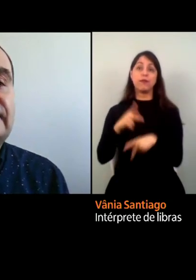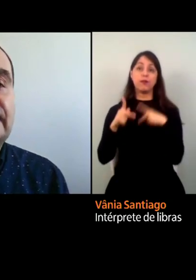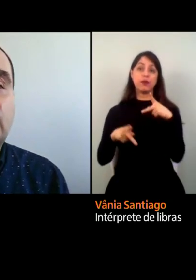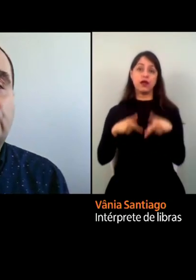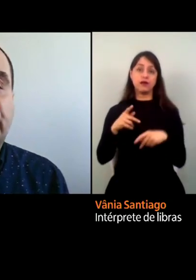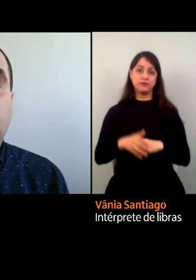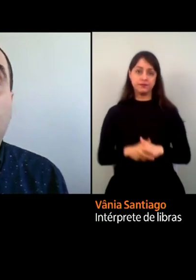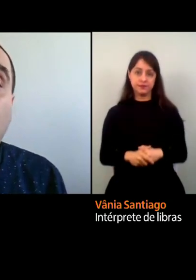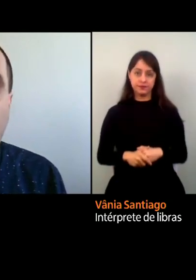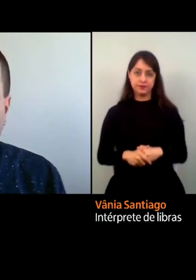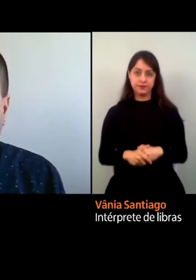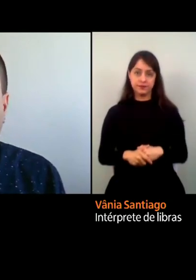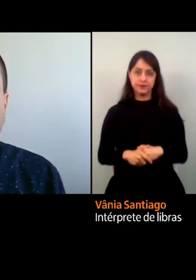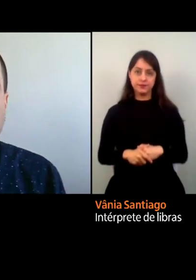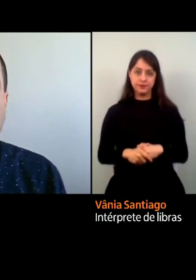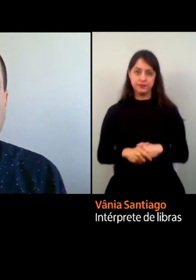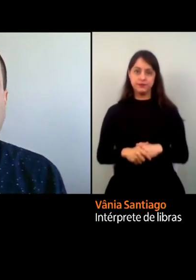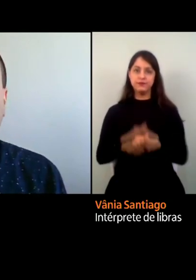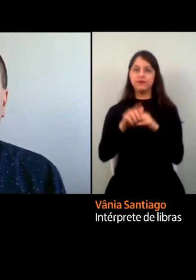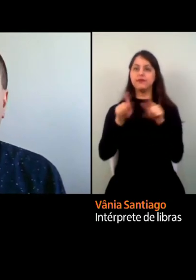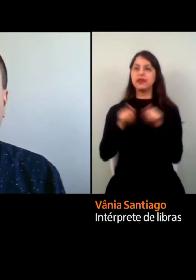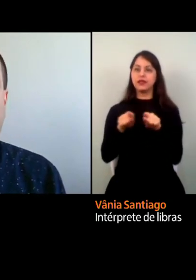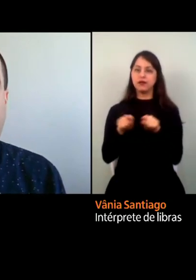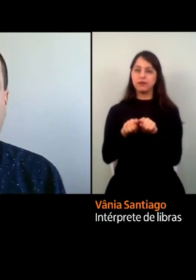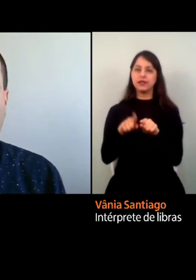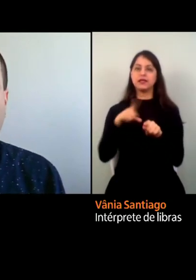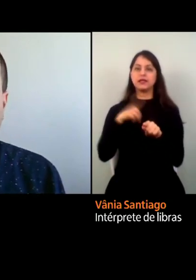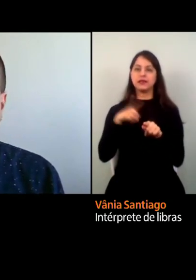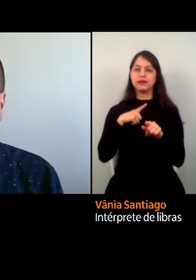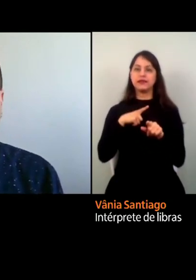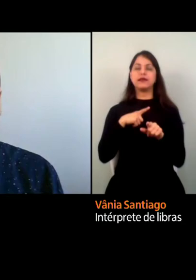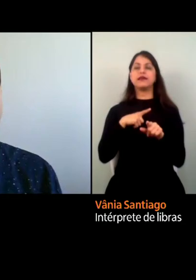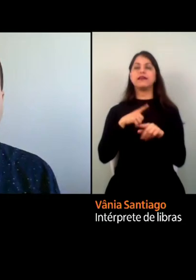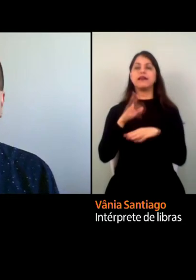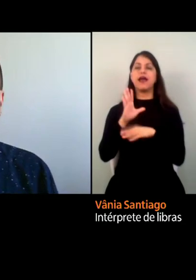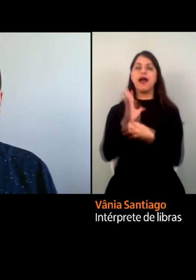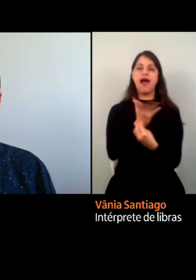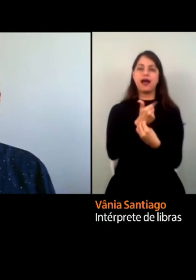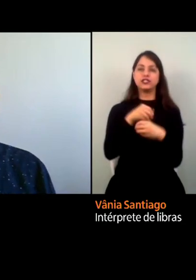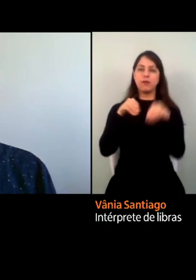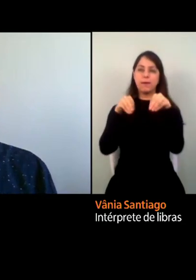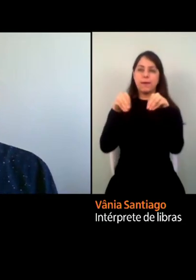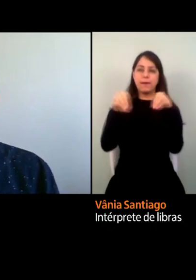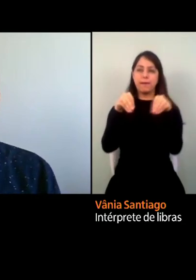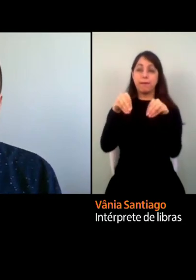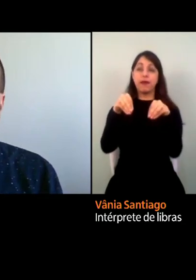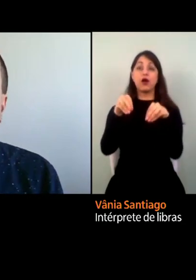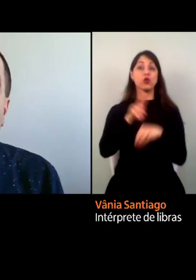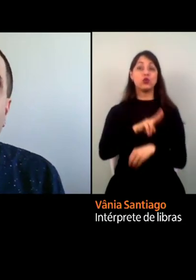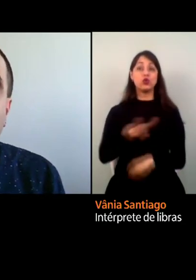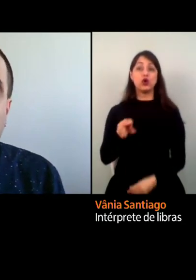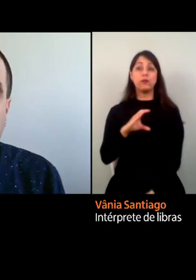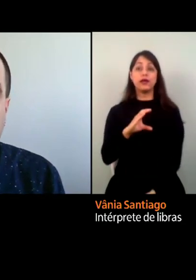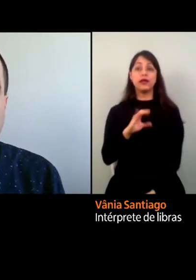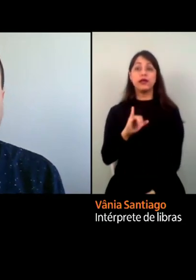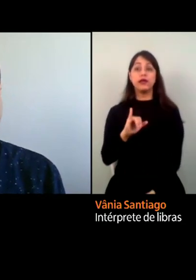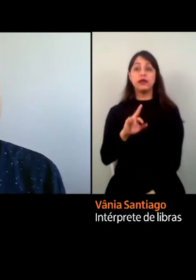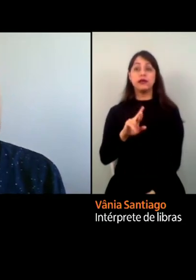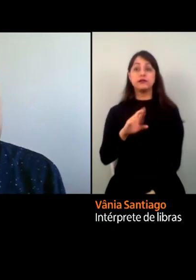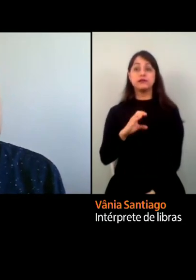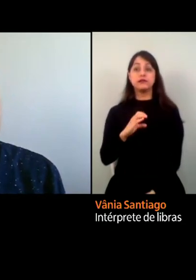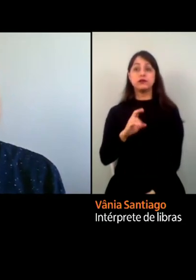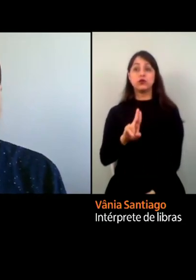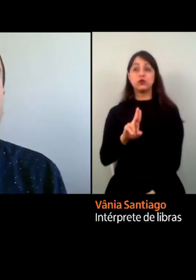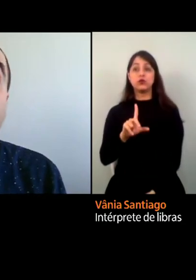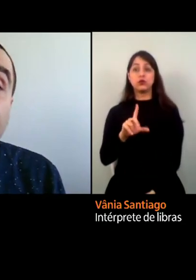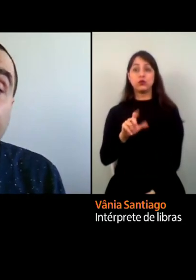Na instalação Circulador, de 2007-2010, André Parente faz convergir